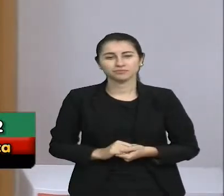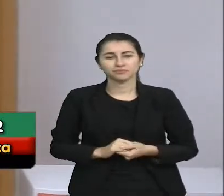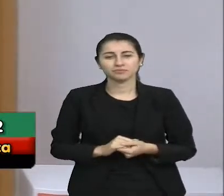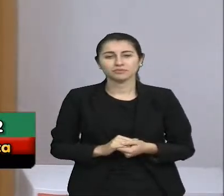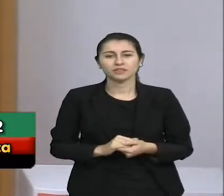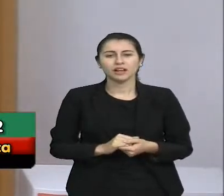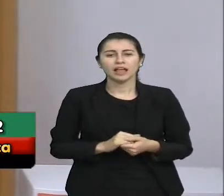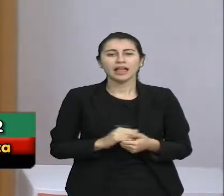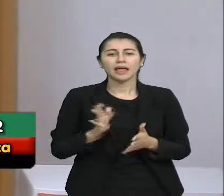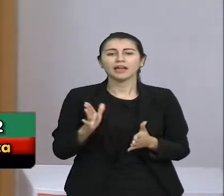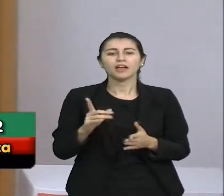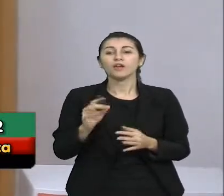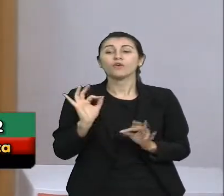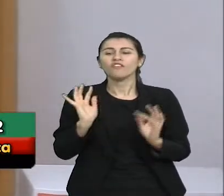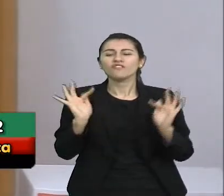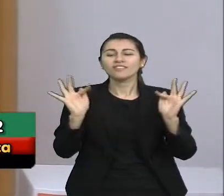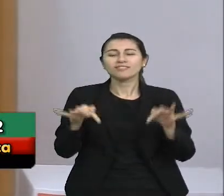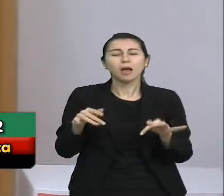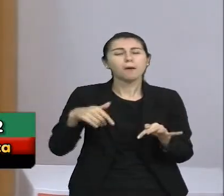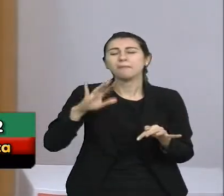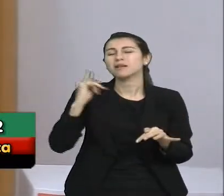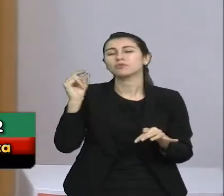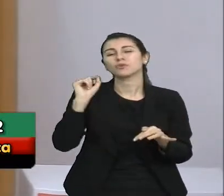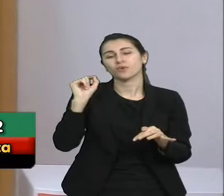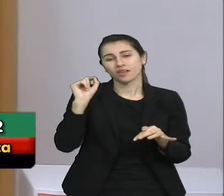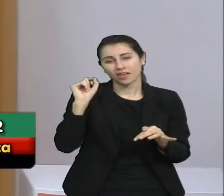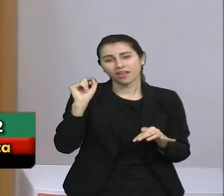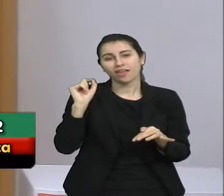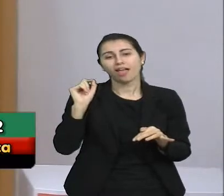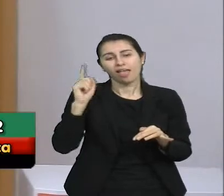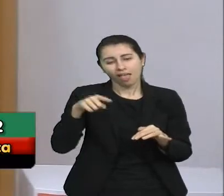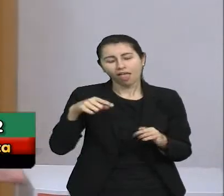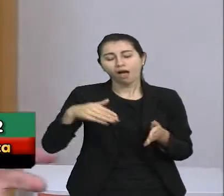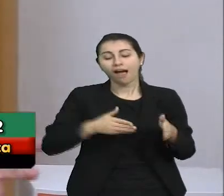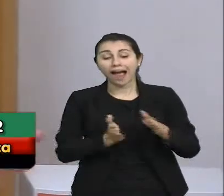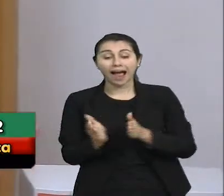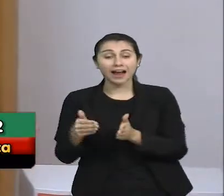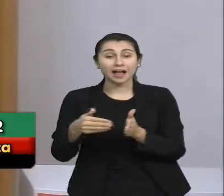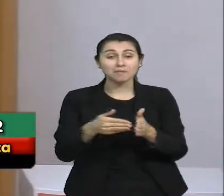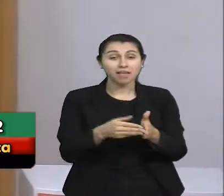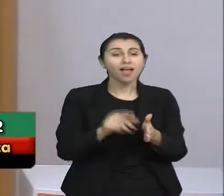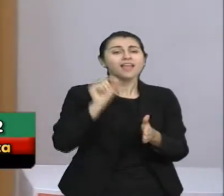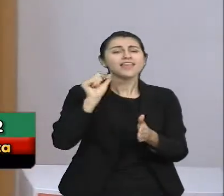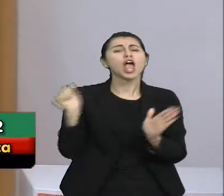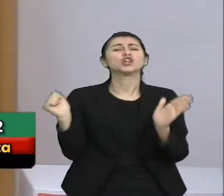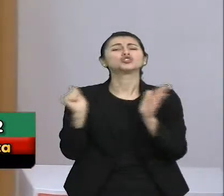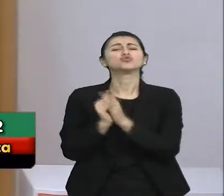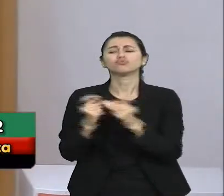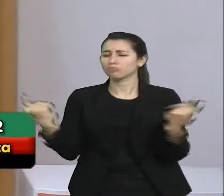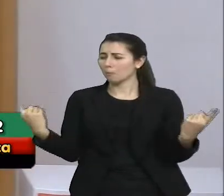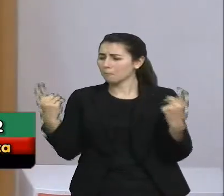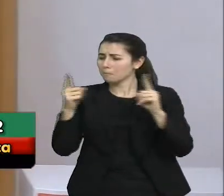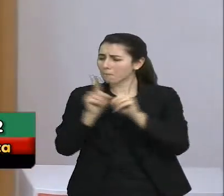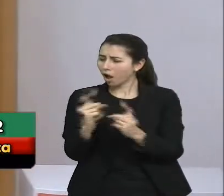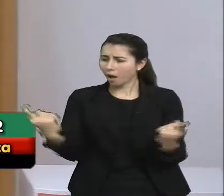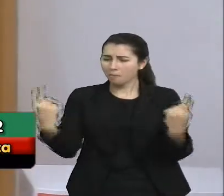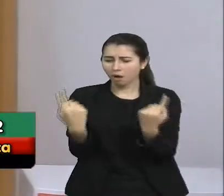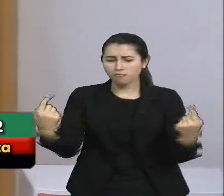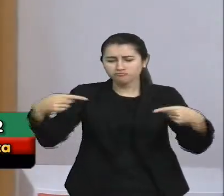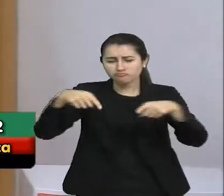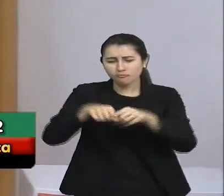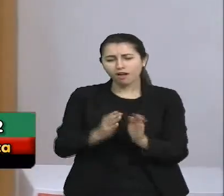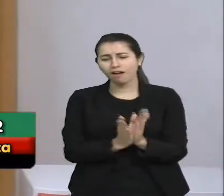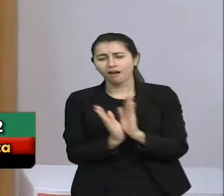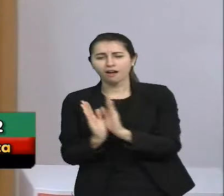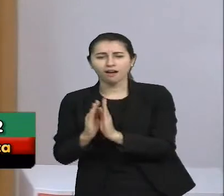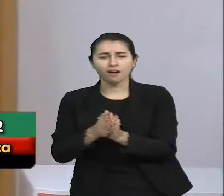destino final é a jornada que se desenvolve e com quem se desenvolve. Então, estou muito feliz aqui a todos